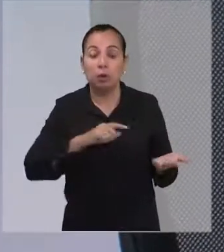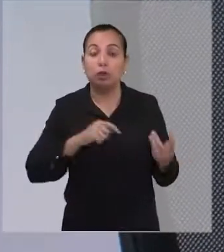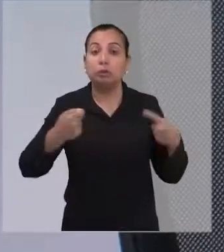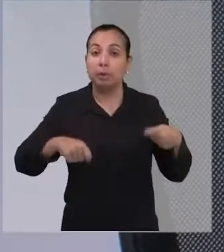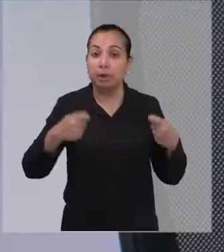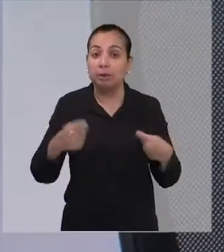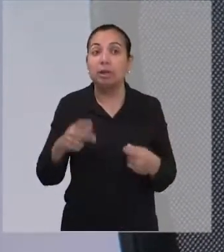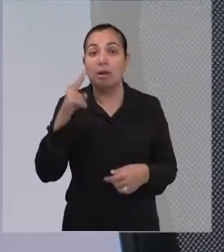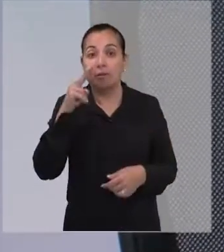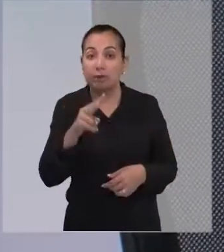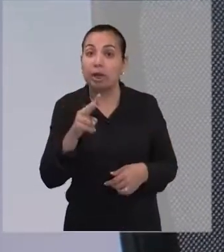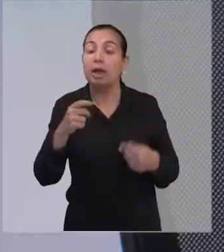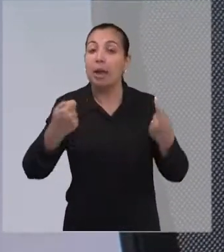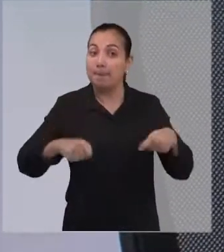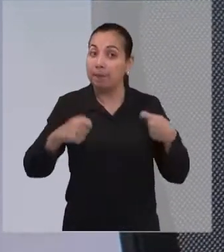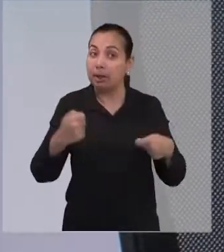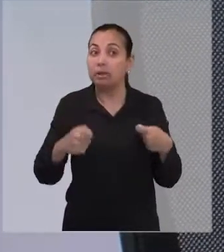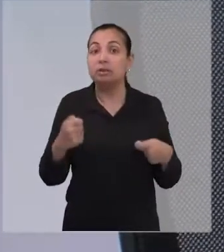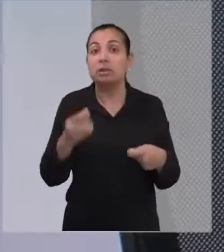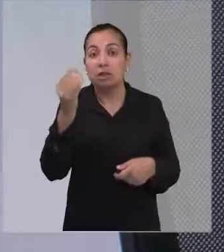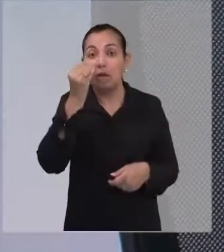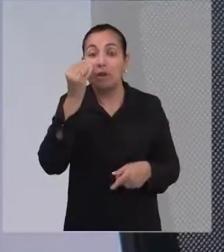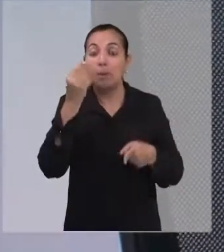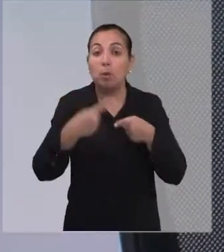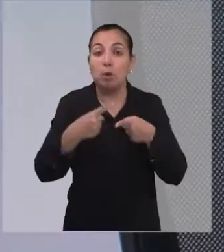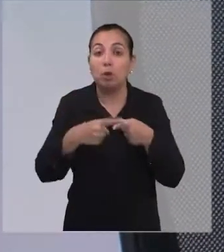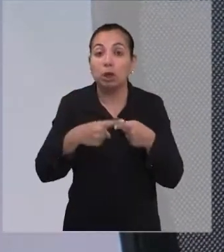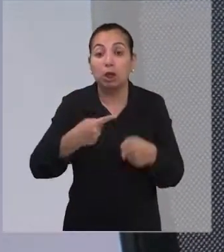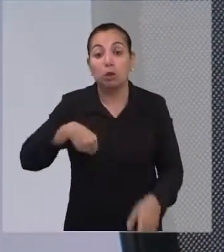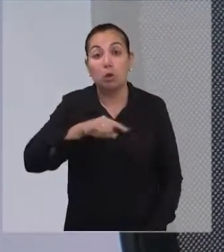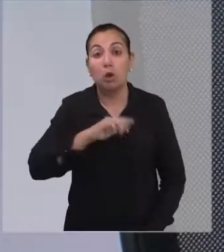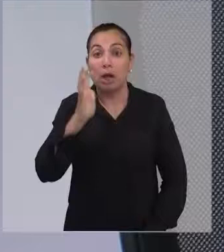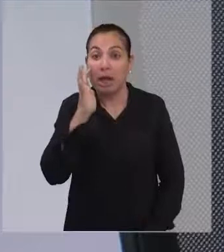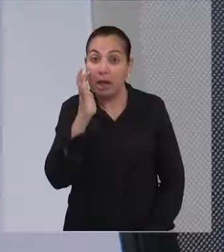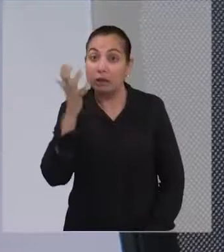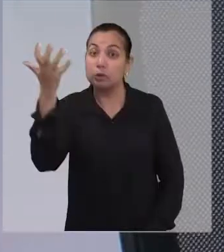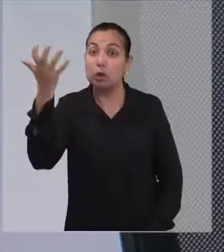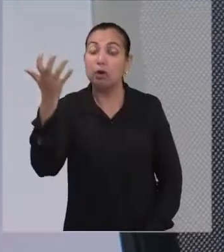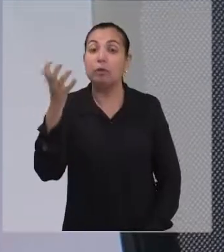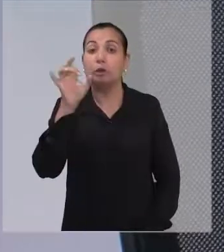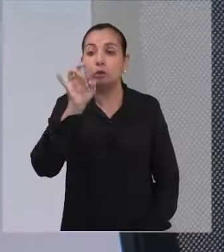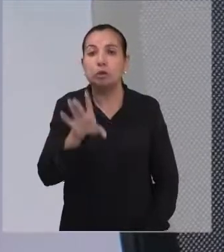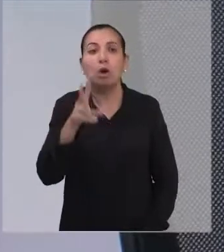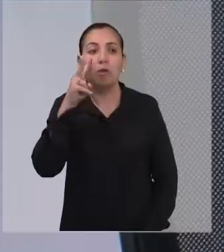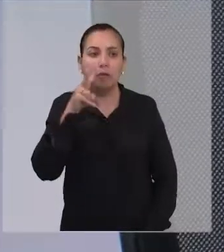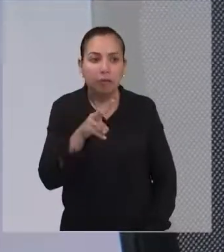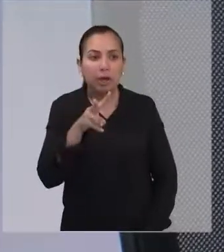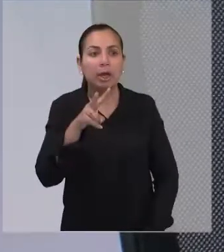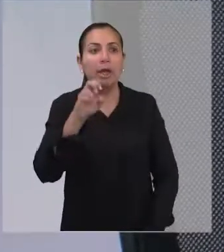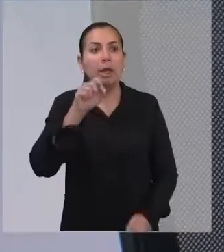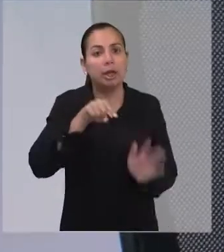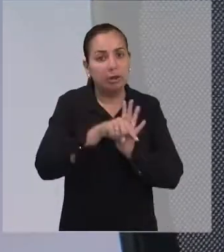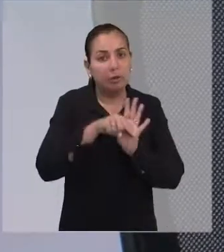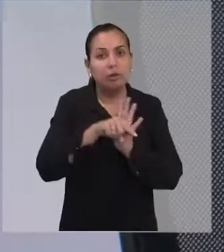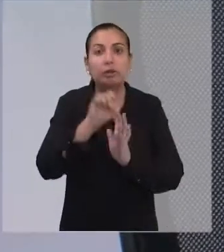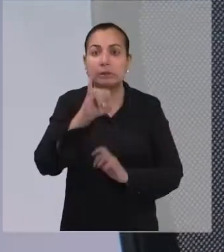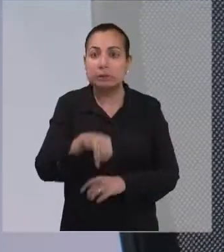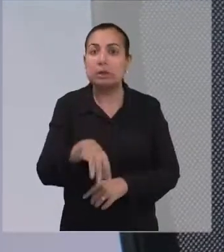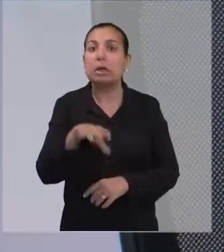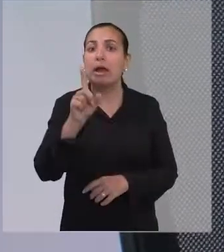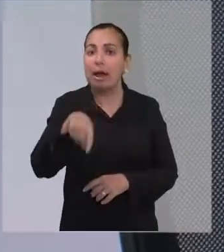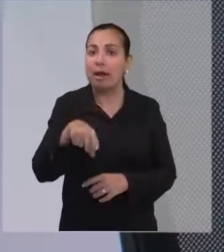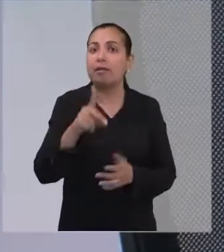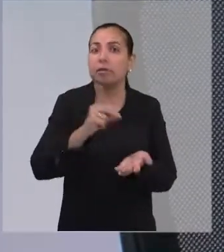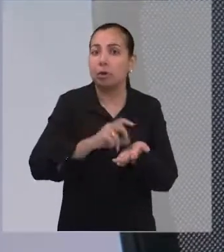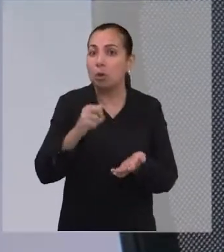bom que a gente já comece a encarar isso de frente, porque a gente só resolve os problemas quando a gente tira debaixo do tapete e expõe. Né? Os problemas só podem ser resolvidos quando